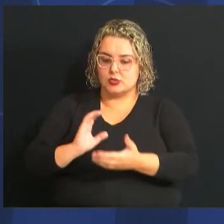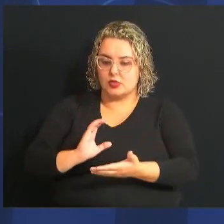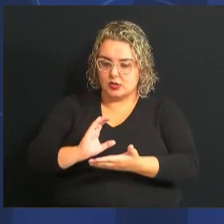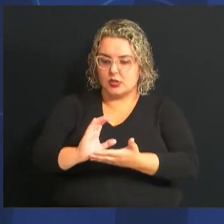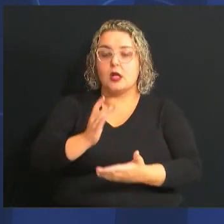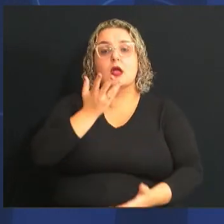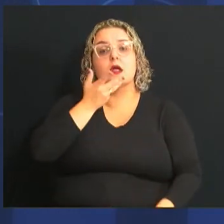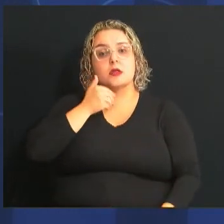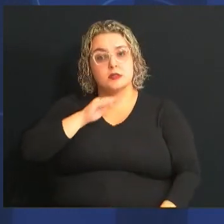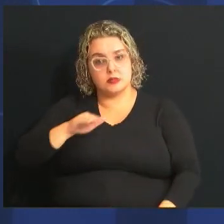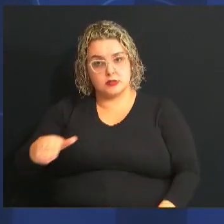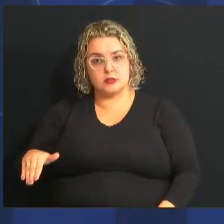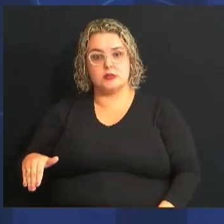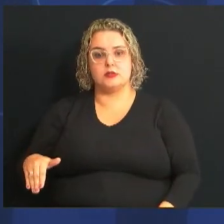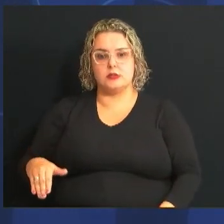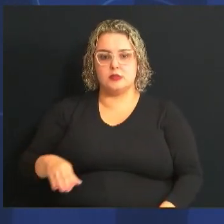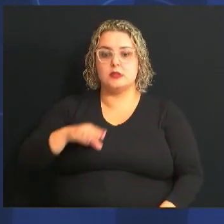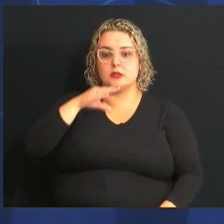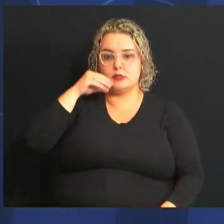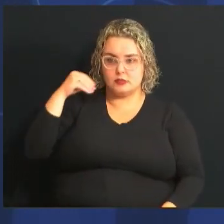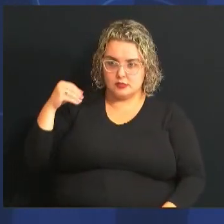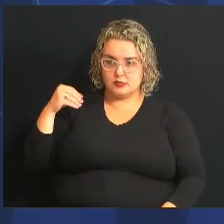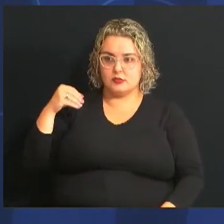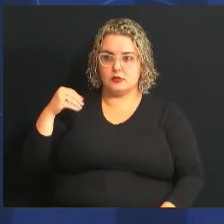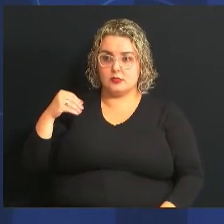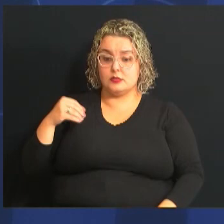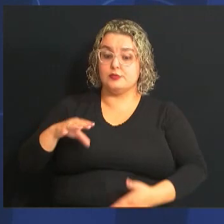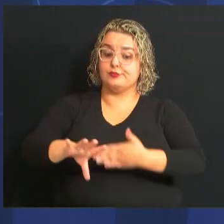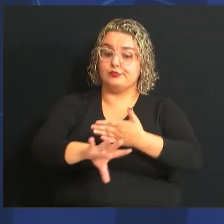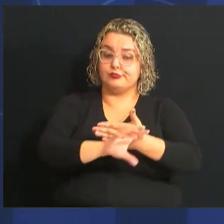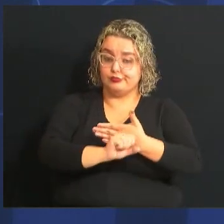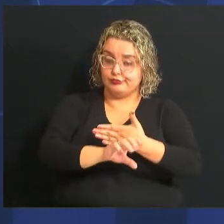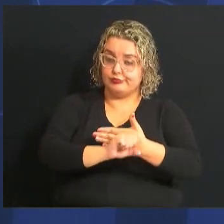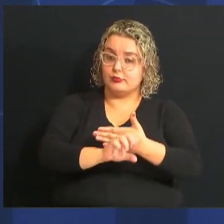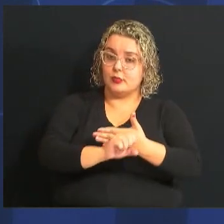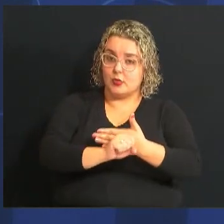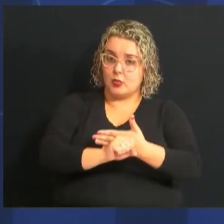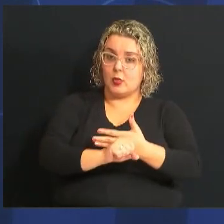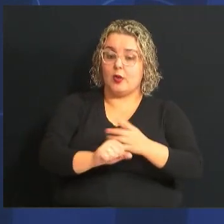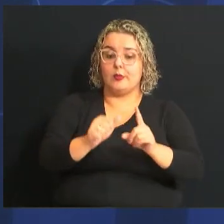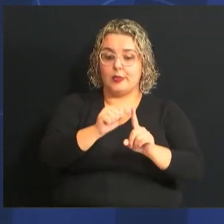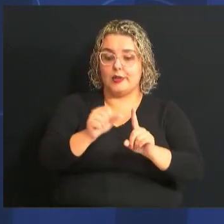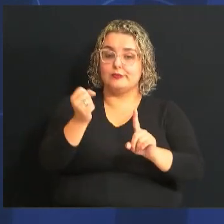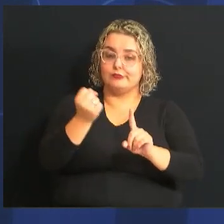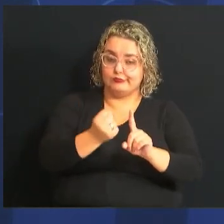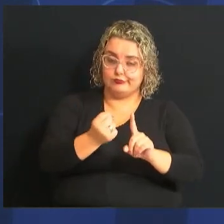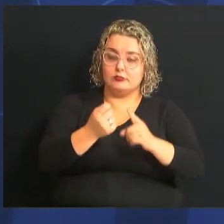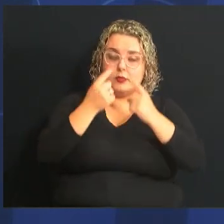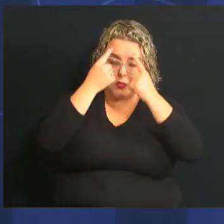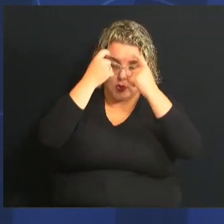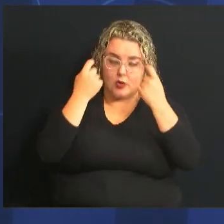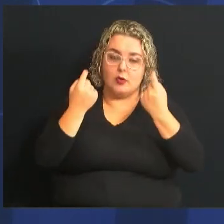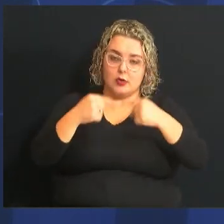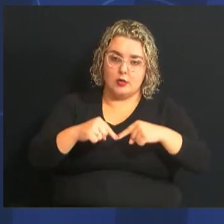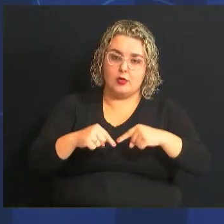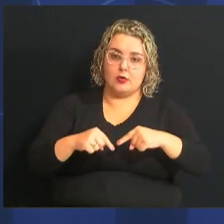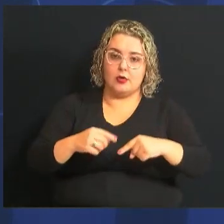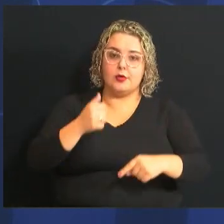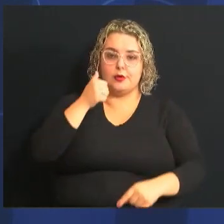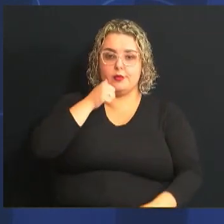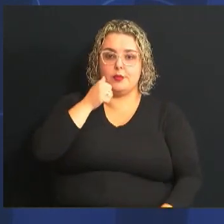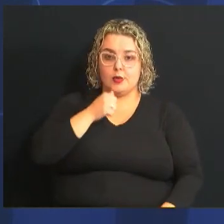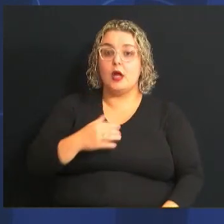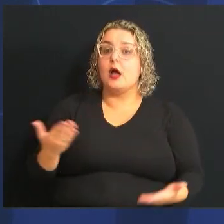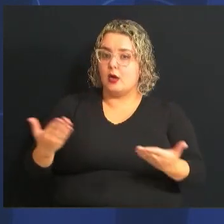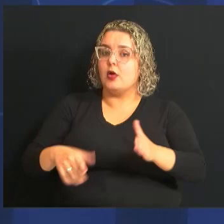aos adolescentes em situação de orfandade causada por violência doméstica contra a mulher. Então, agora é